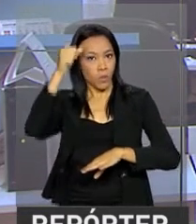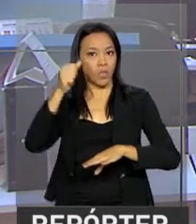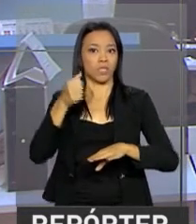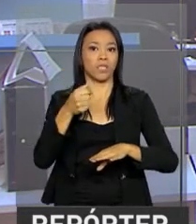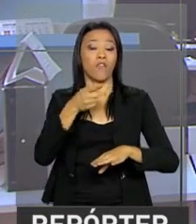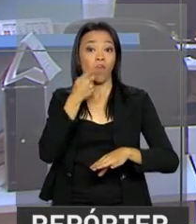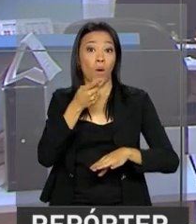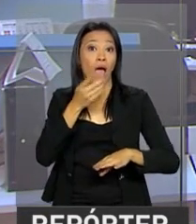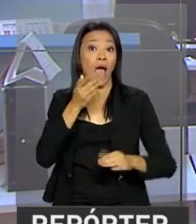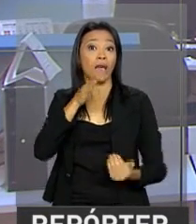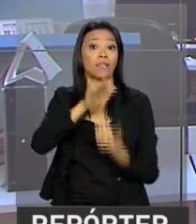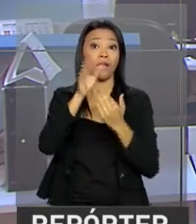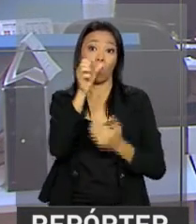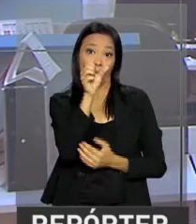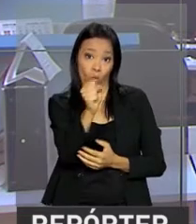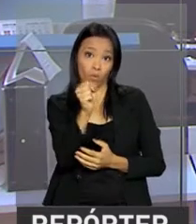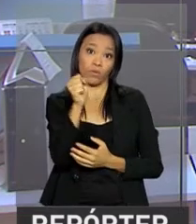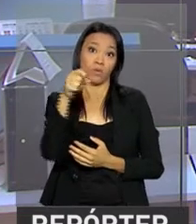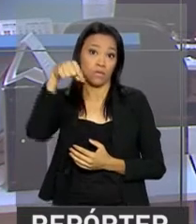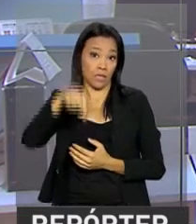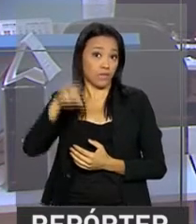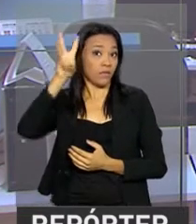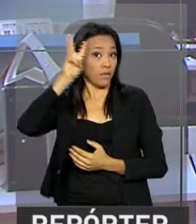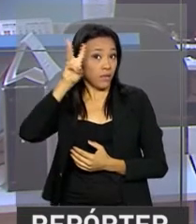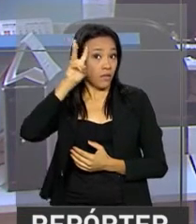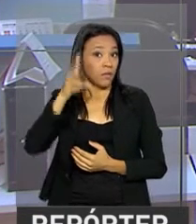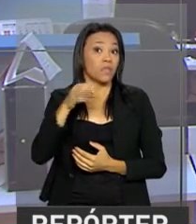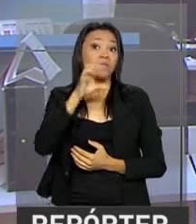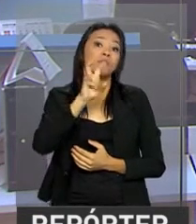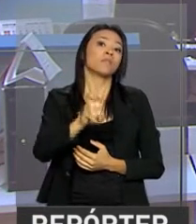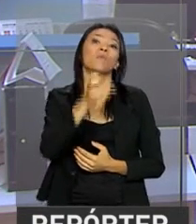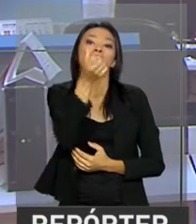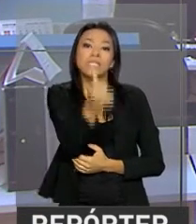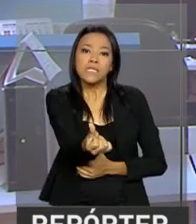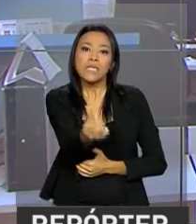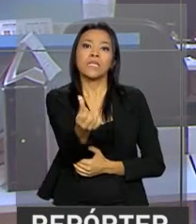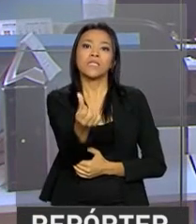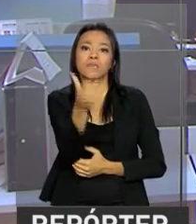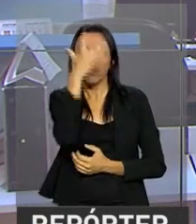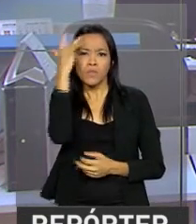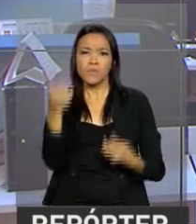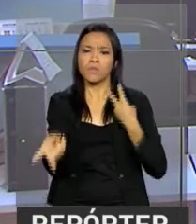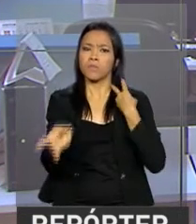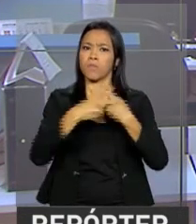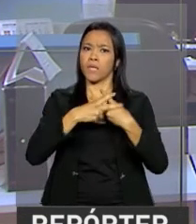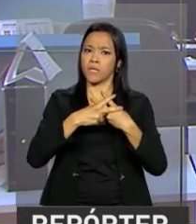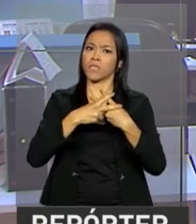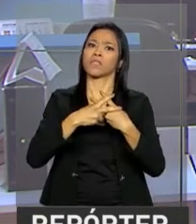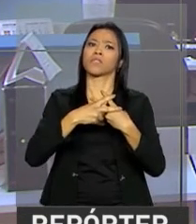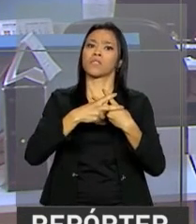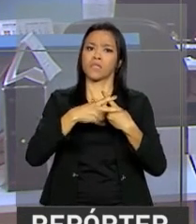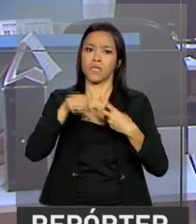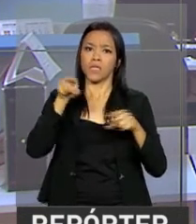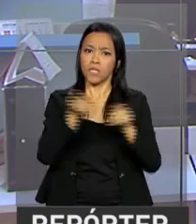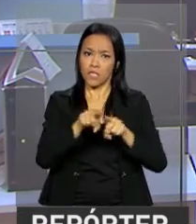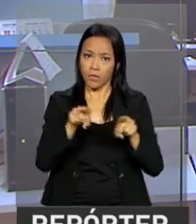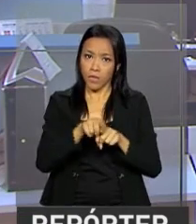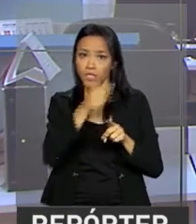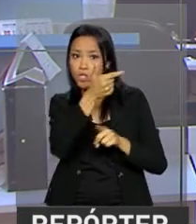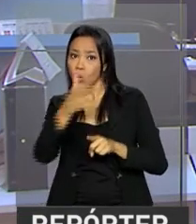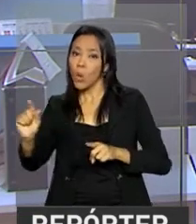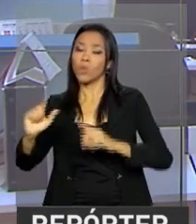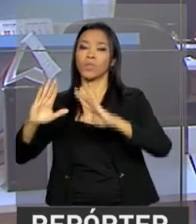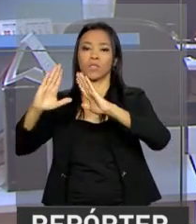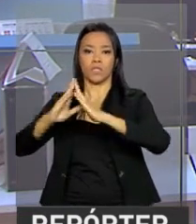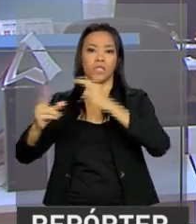as 8 horas da noite desta terça-feira, 56 presos do Instituto Penal Antônio Trindade e do Complexo